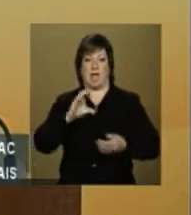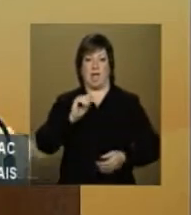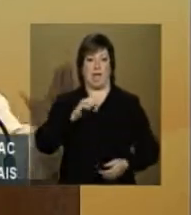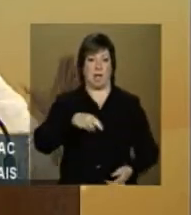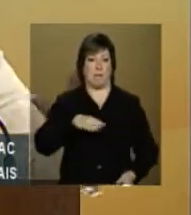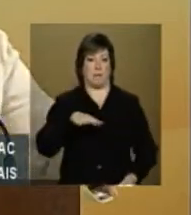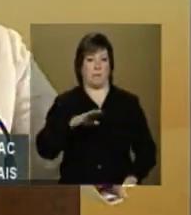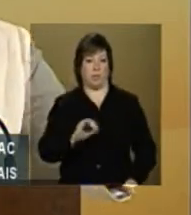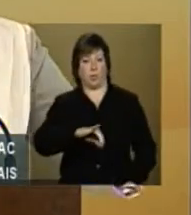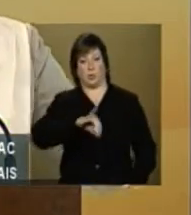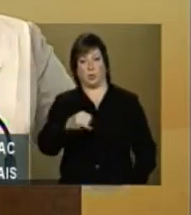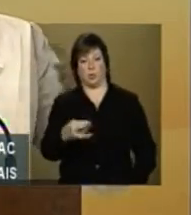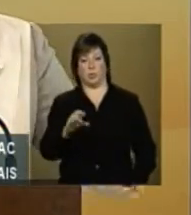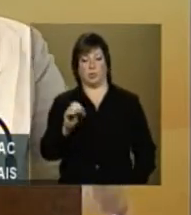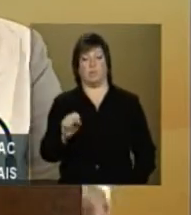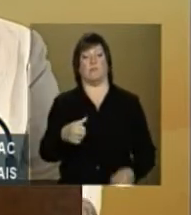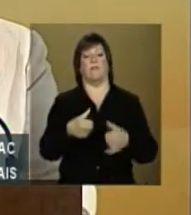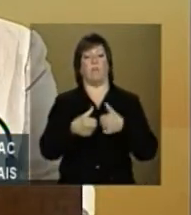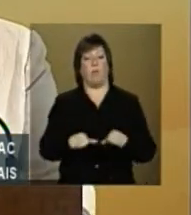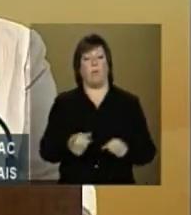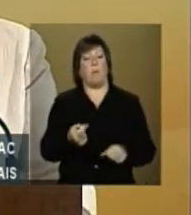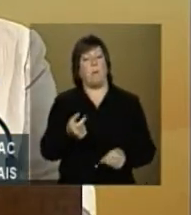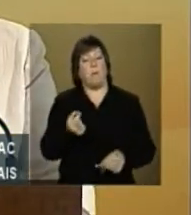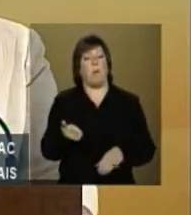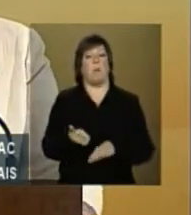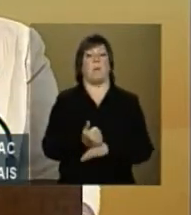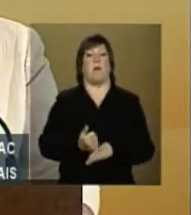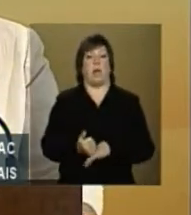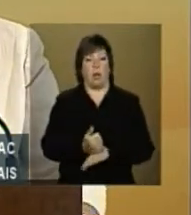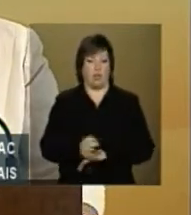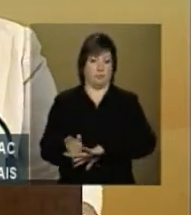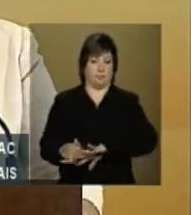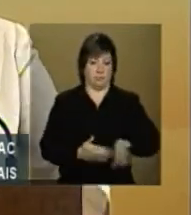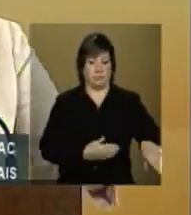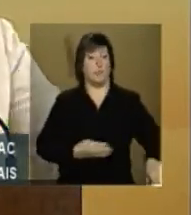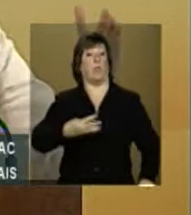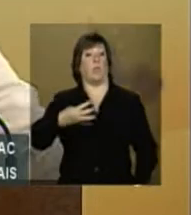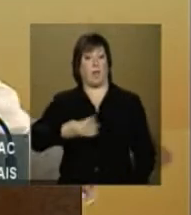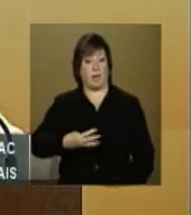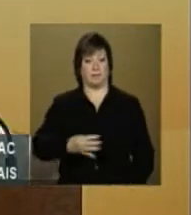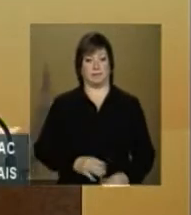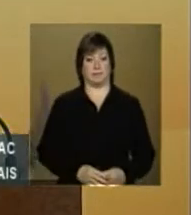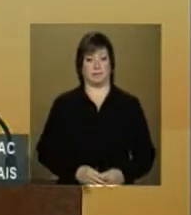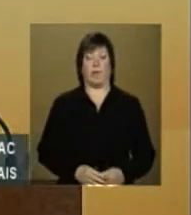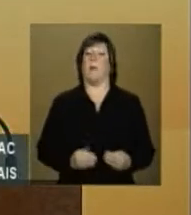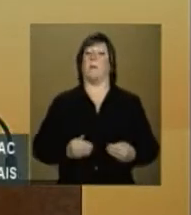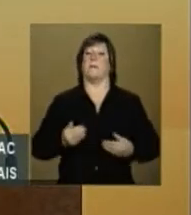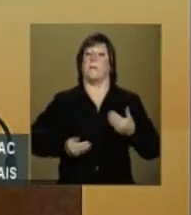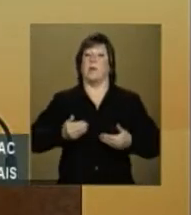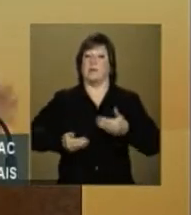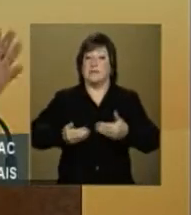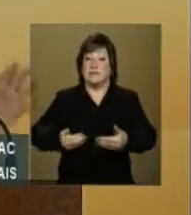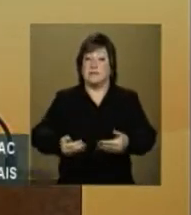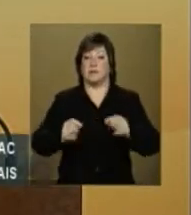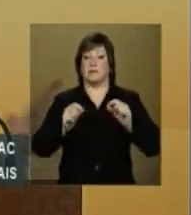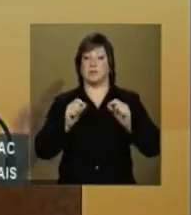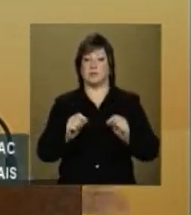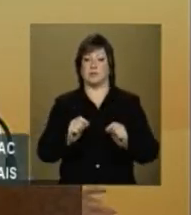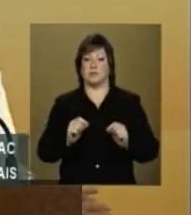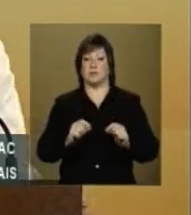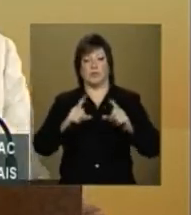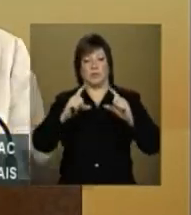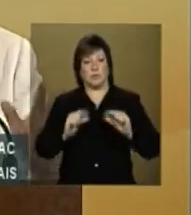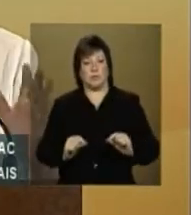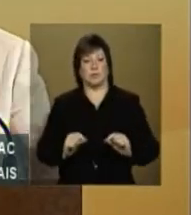câmbio-juros ter ficado um pouco melhor. Quatro, o processo de desoneração